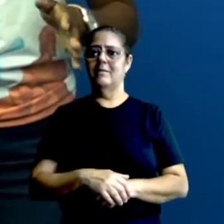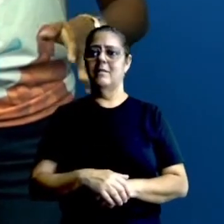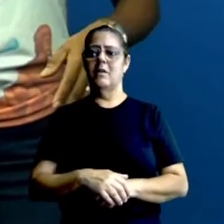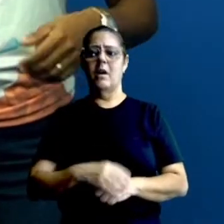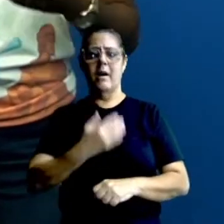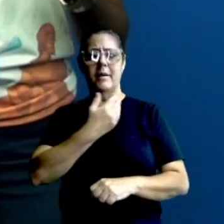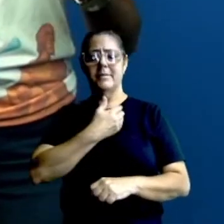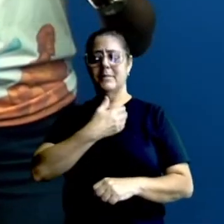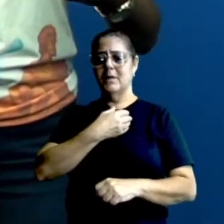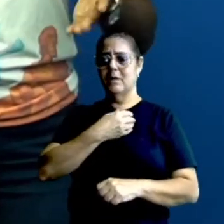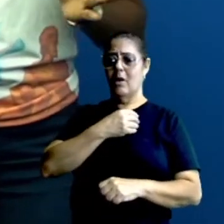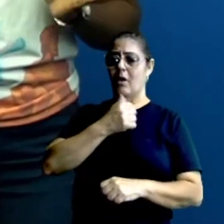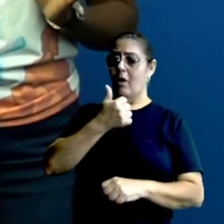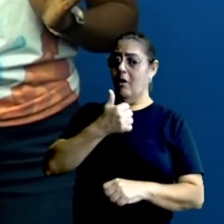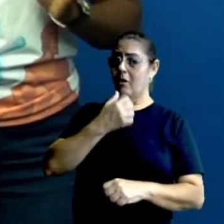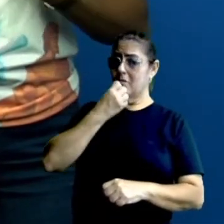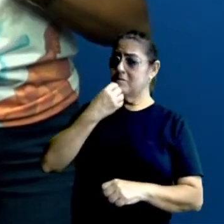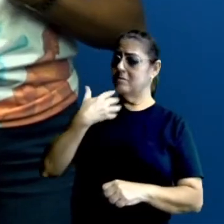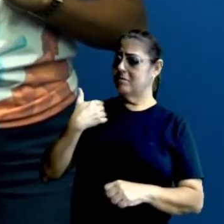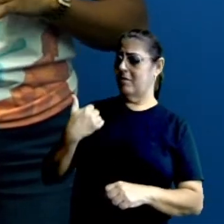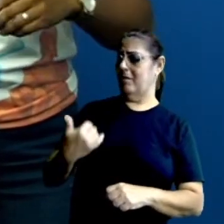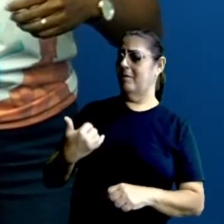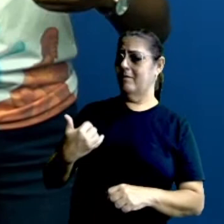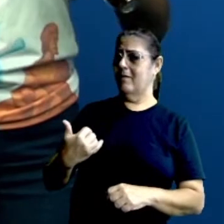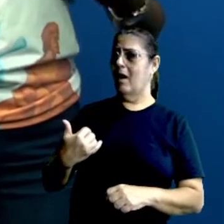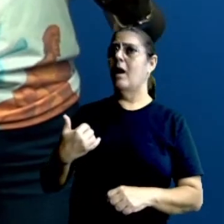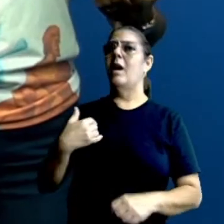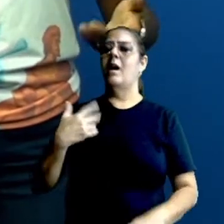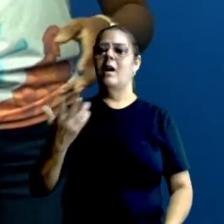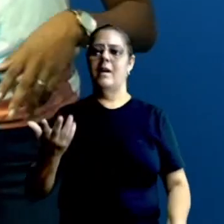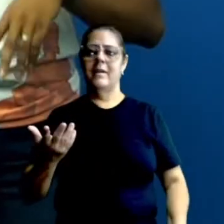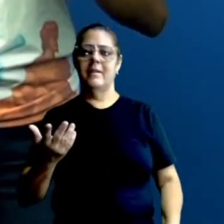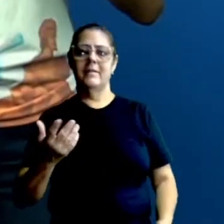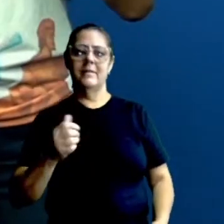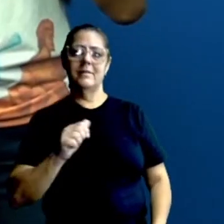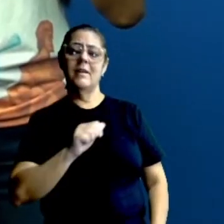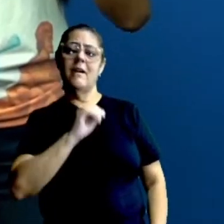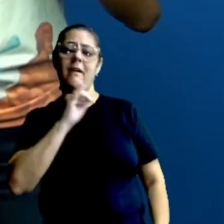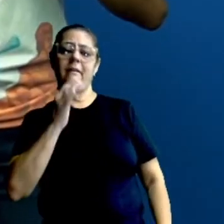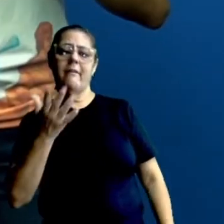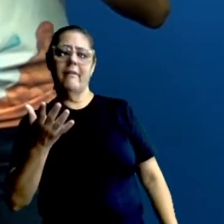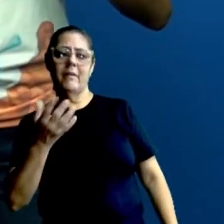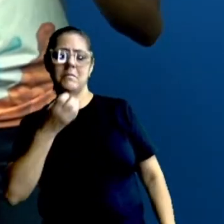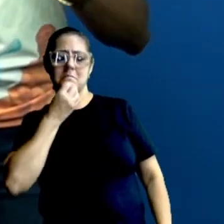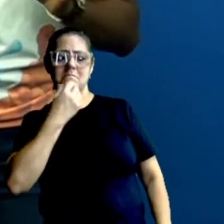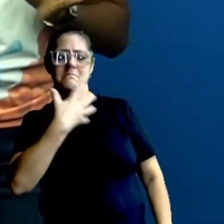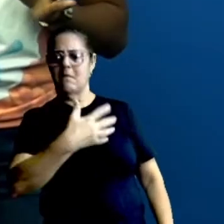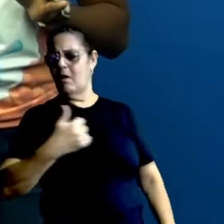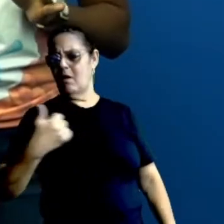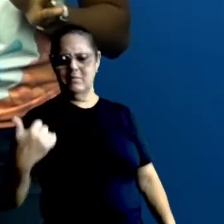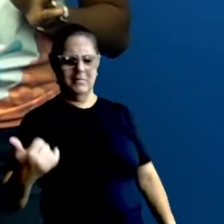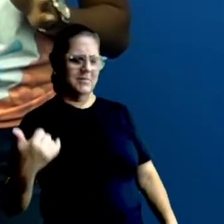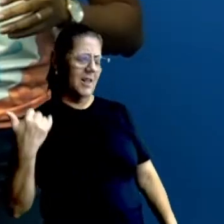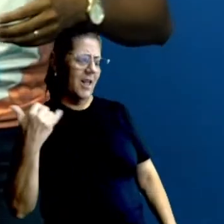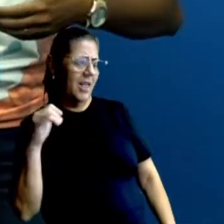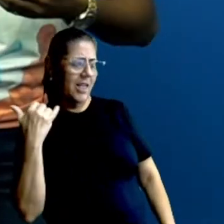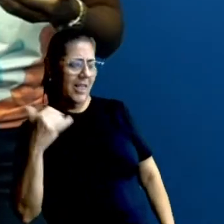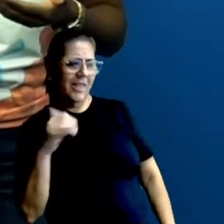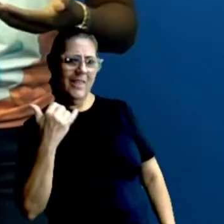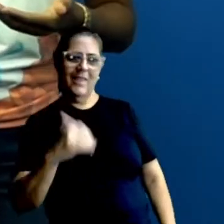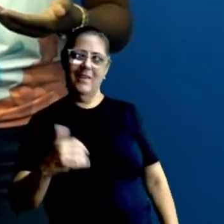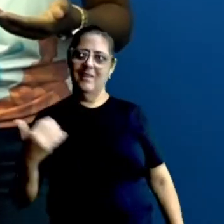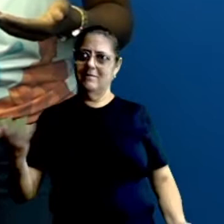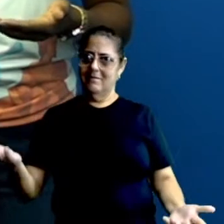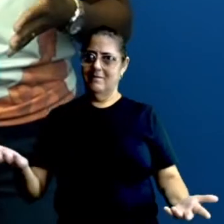para seu colega e dizer, WhatsApp. E aí ele já compreende que é, e aí? E ele vai responder de boa ou qualquer outra expressão